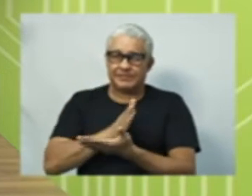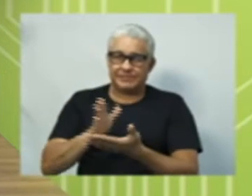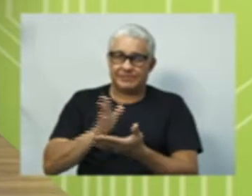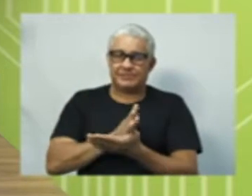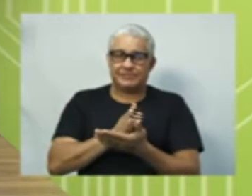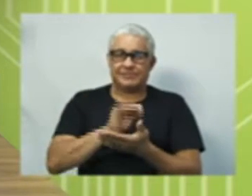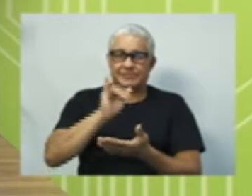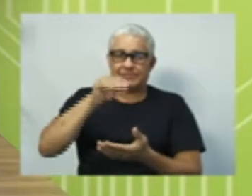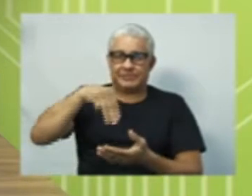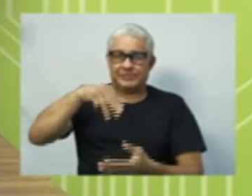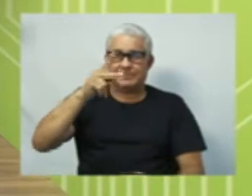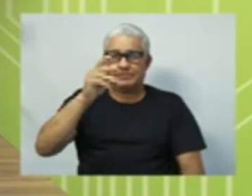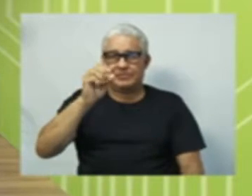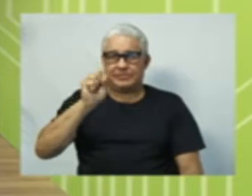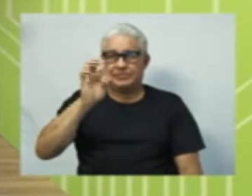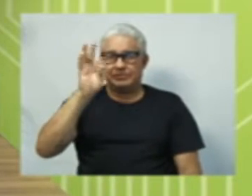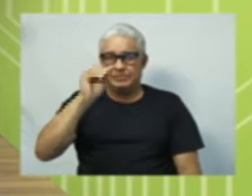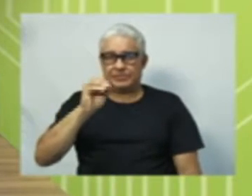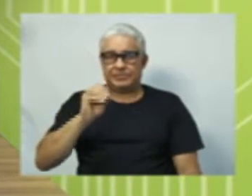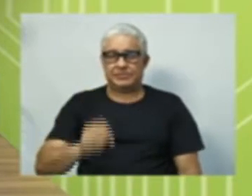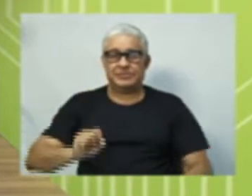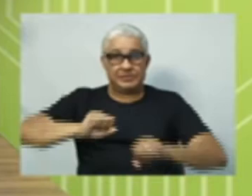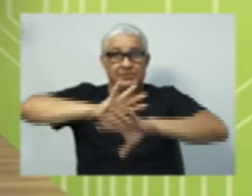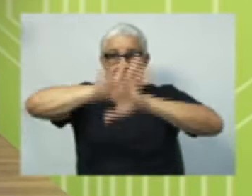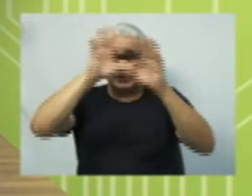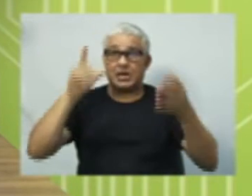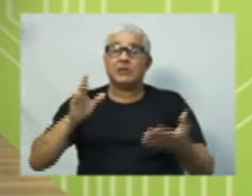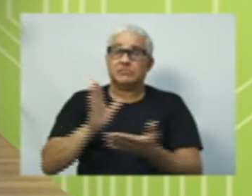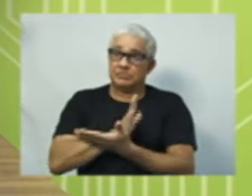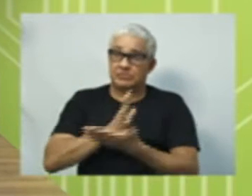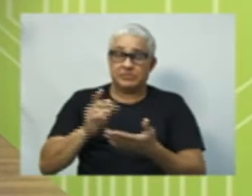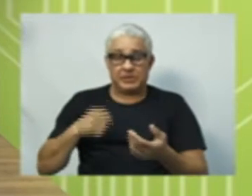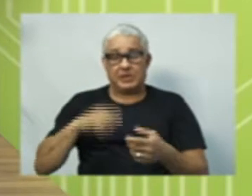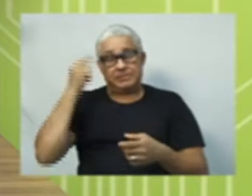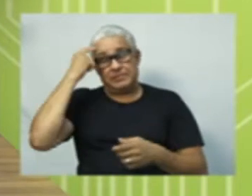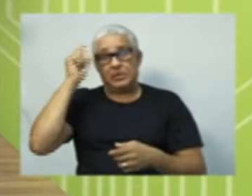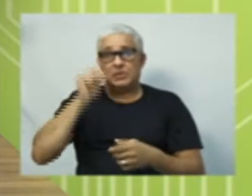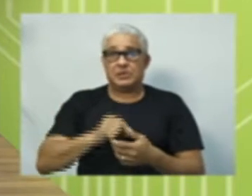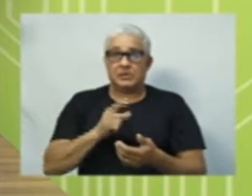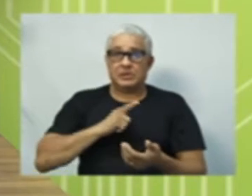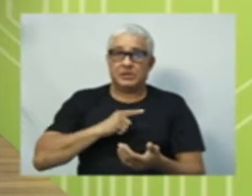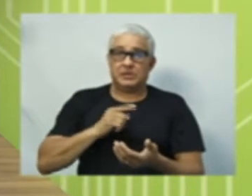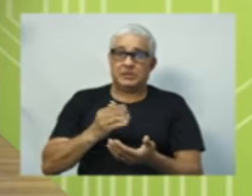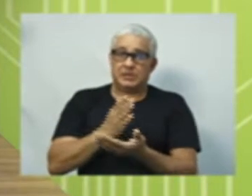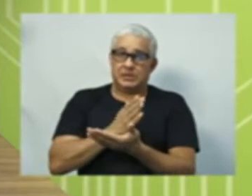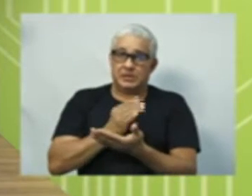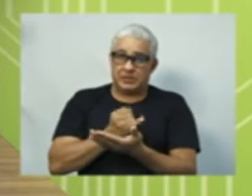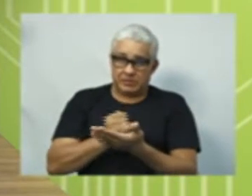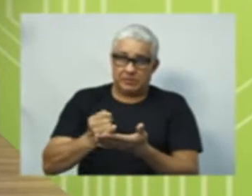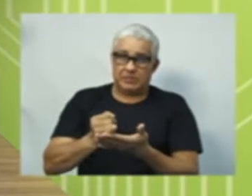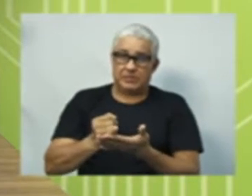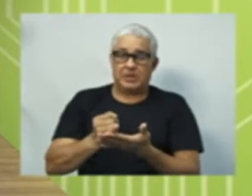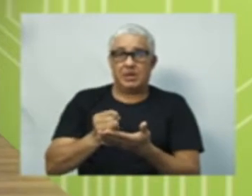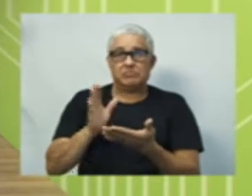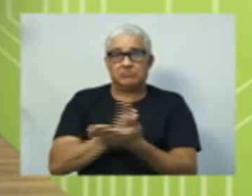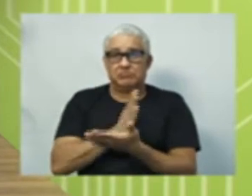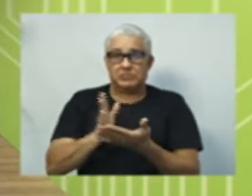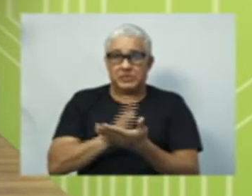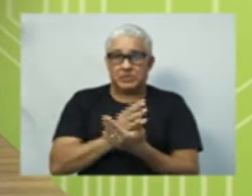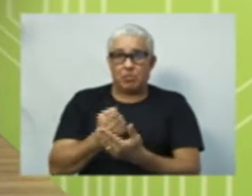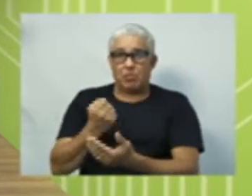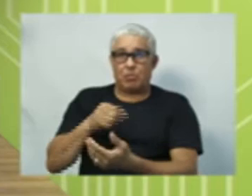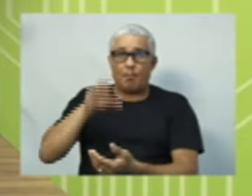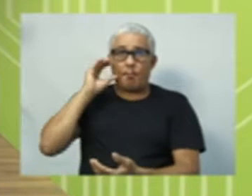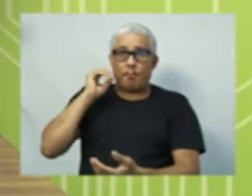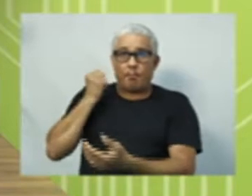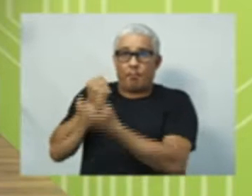que o contribuinte ele paga diretamente. Mas só que temos que pensar o seguinte, tem imposto que nós estamos pagando que está embutido dentro do produto